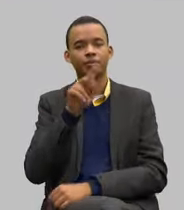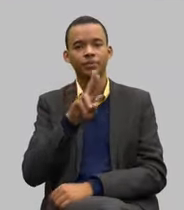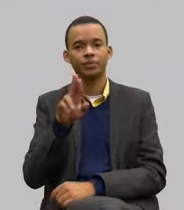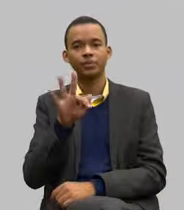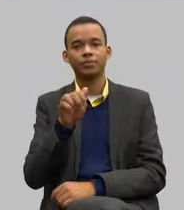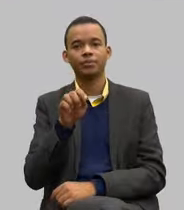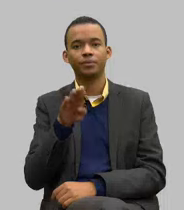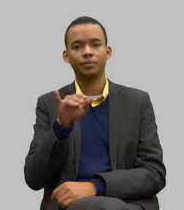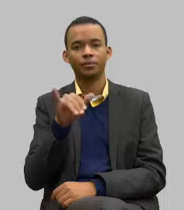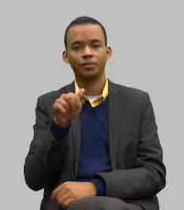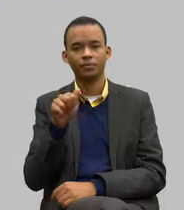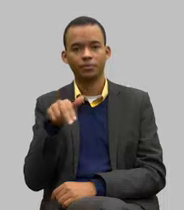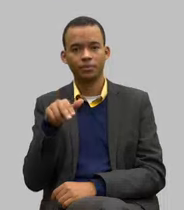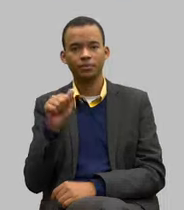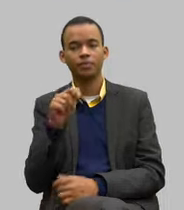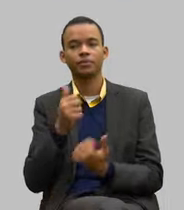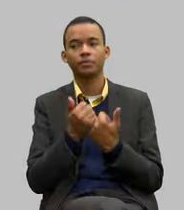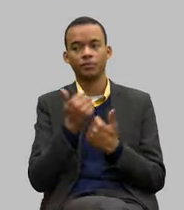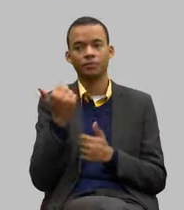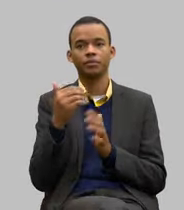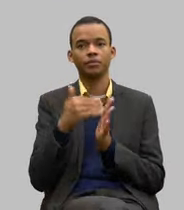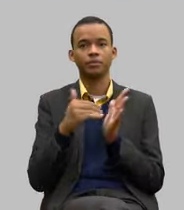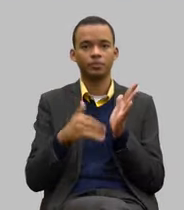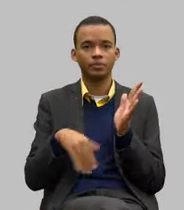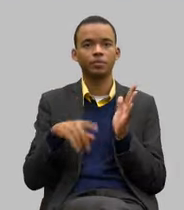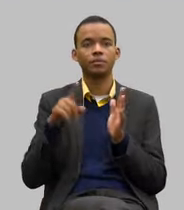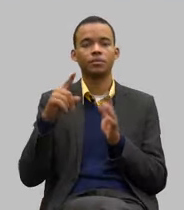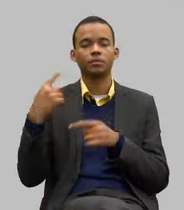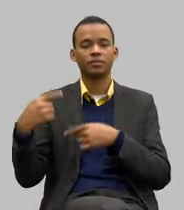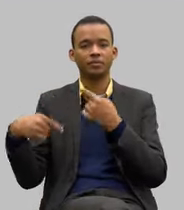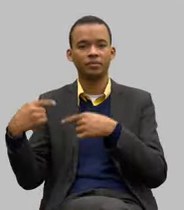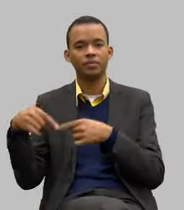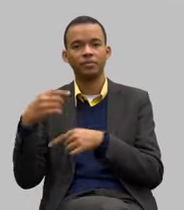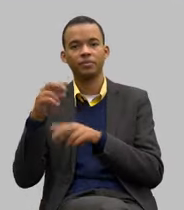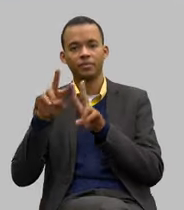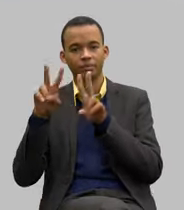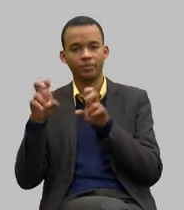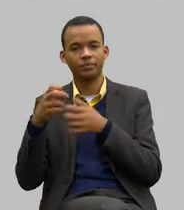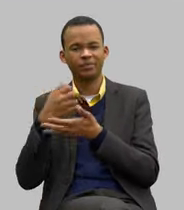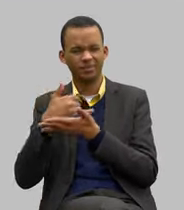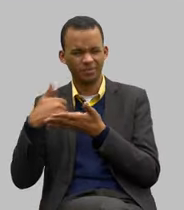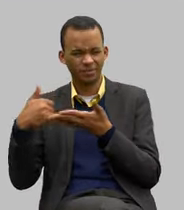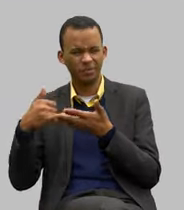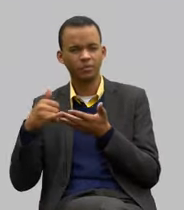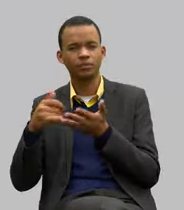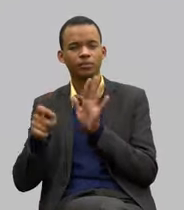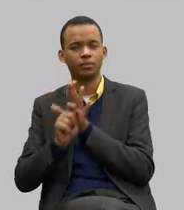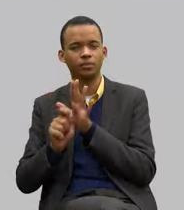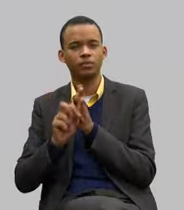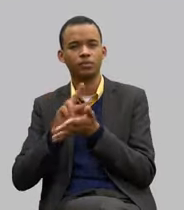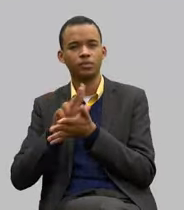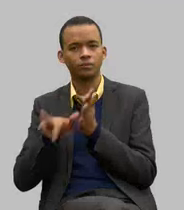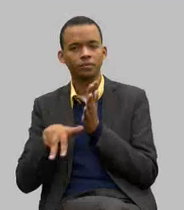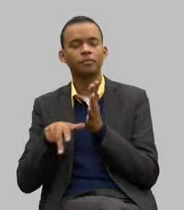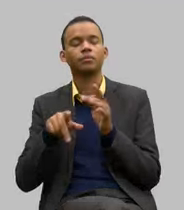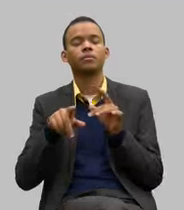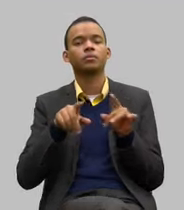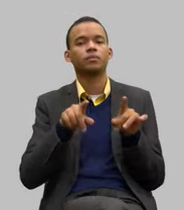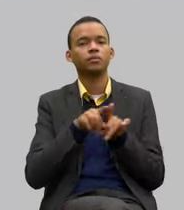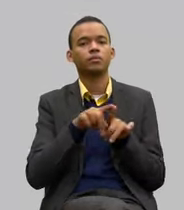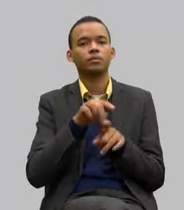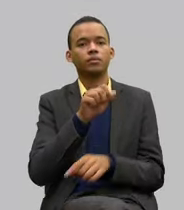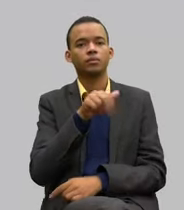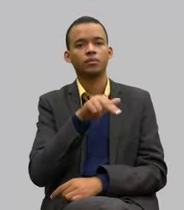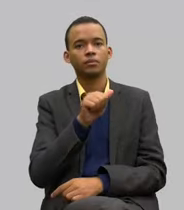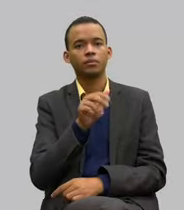bastante secretária de políticas sobre drogas também agradecemos a presença e a Ana Luísa que já Silva Falcão que já nos